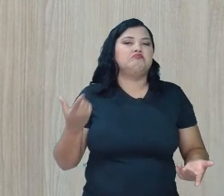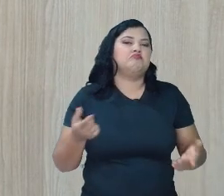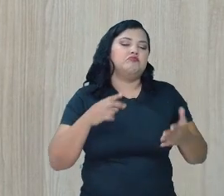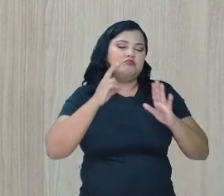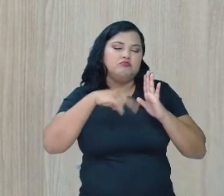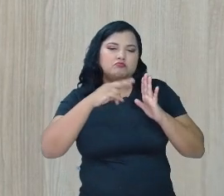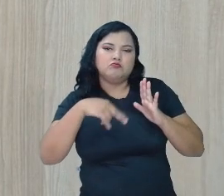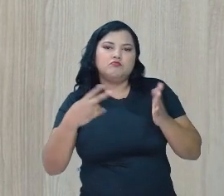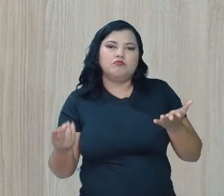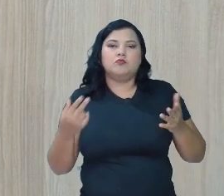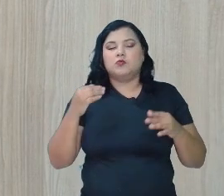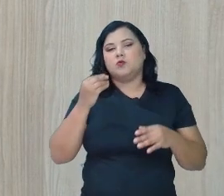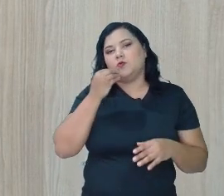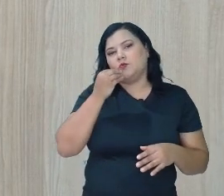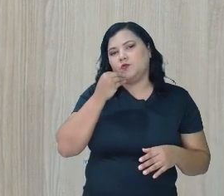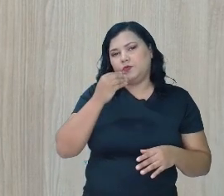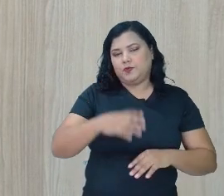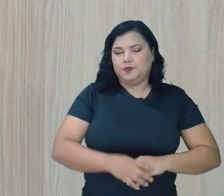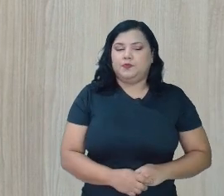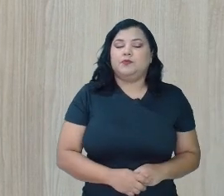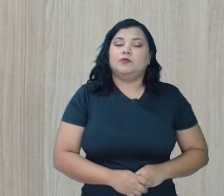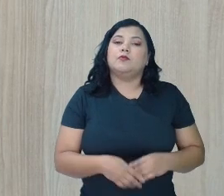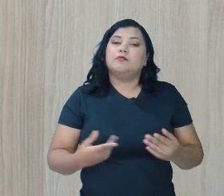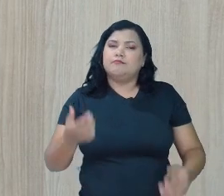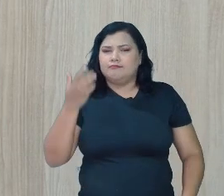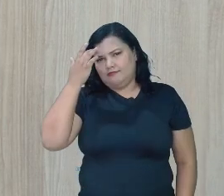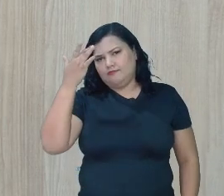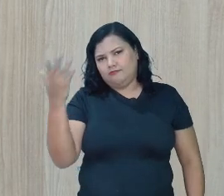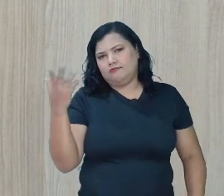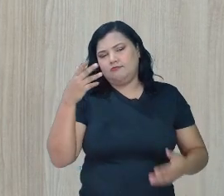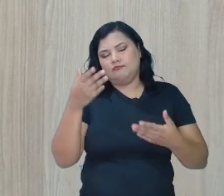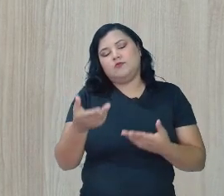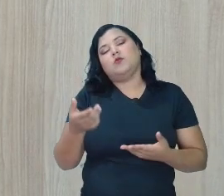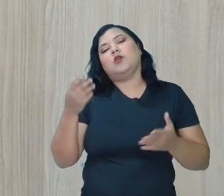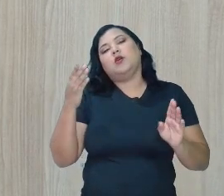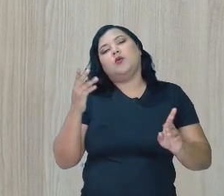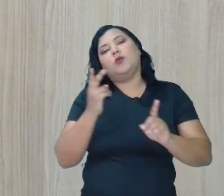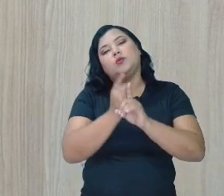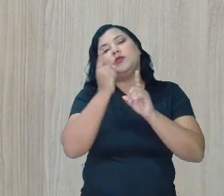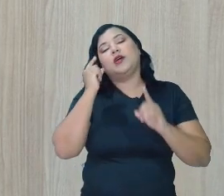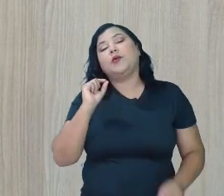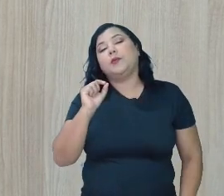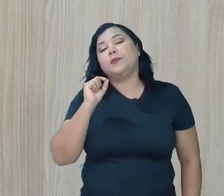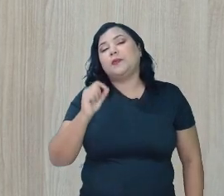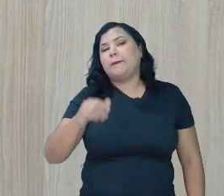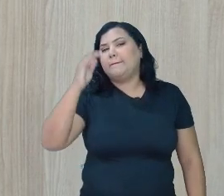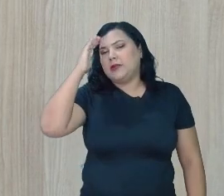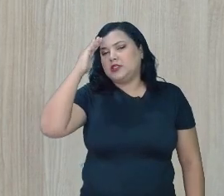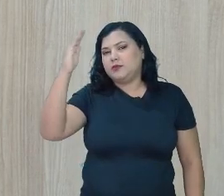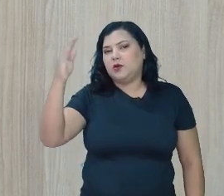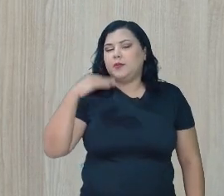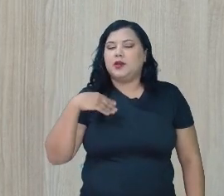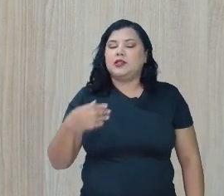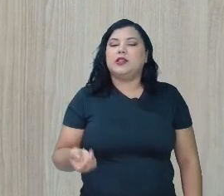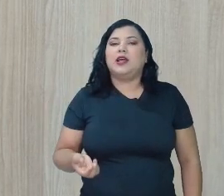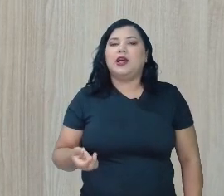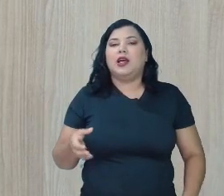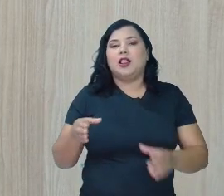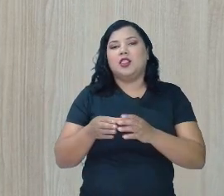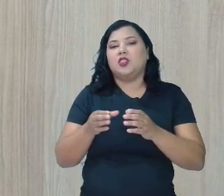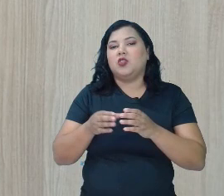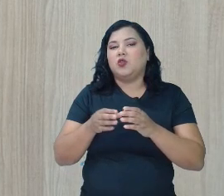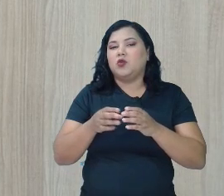história em quadrinhos. Também é muito fácil de encontrar, especialmente da Turma da Mônica, Sim. que é muito popular aqui no Brasil, né? Então, a gente